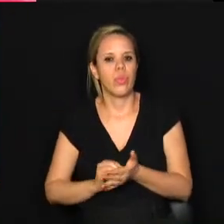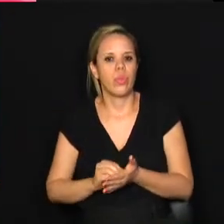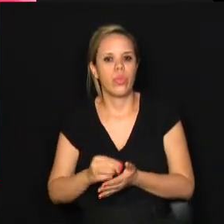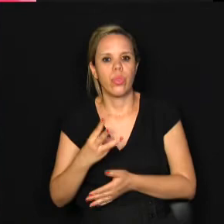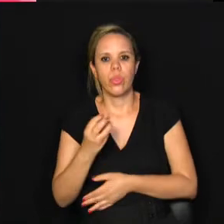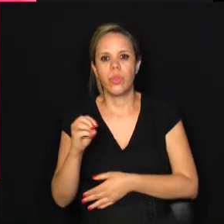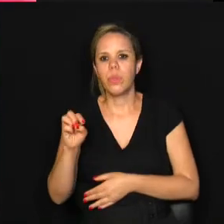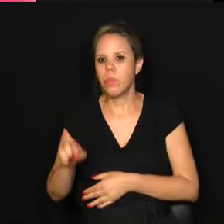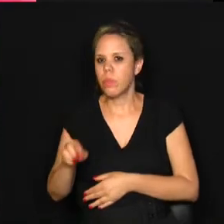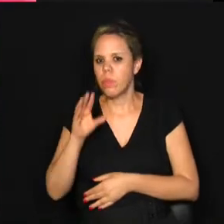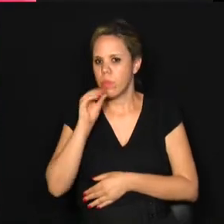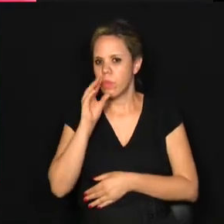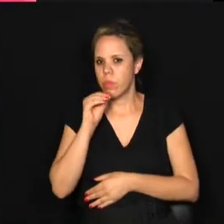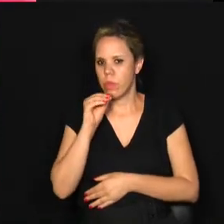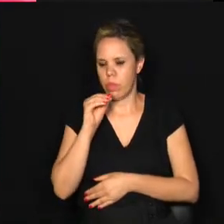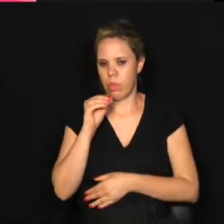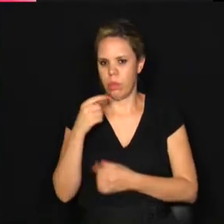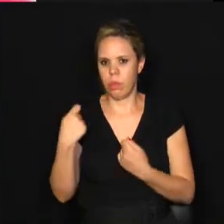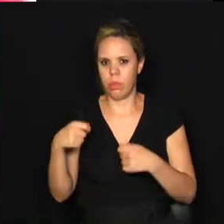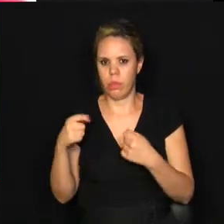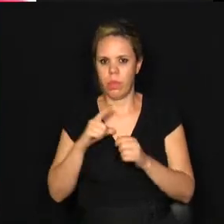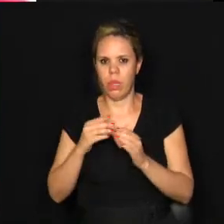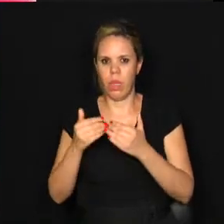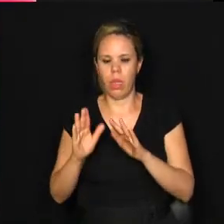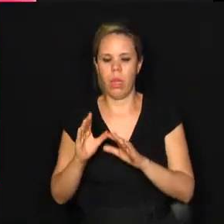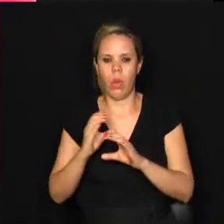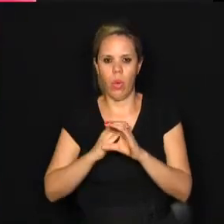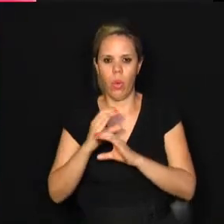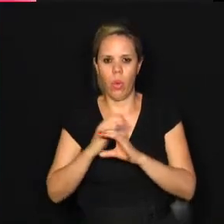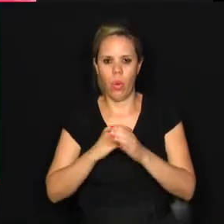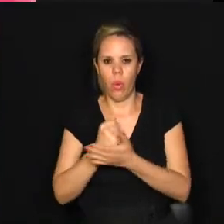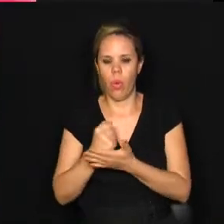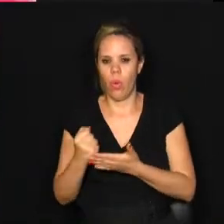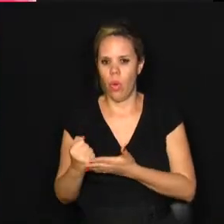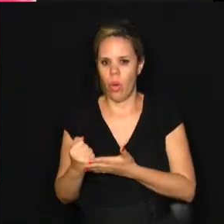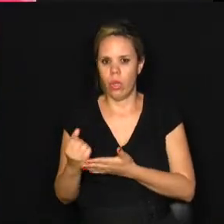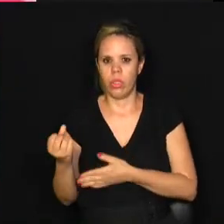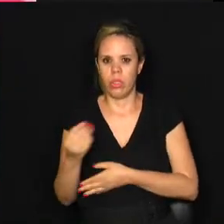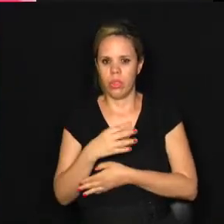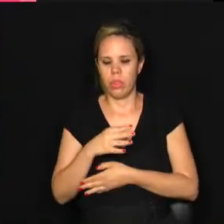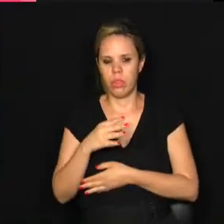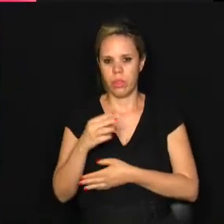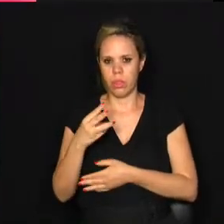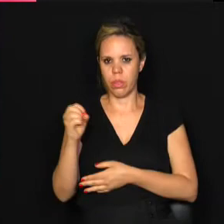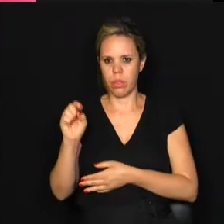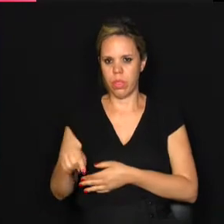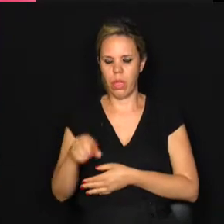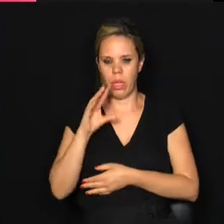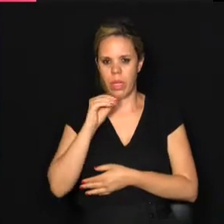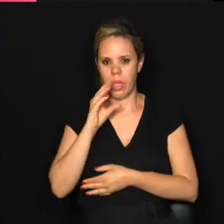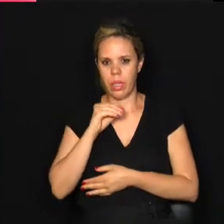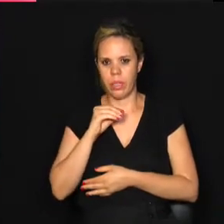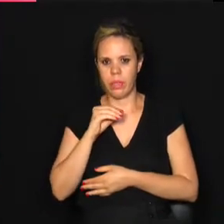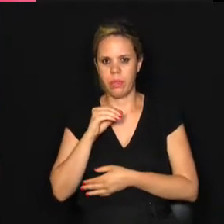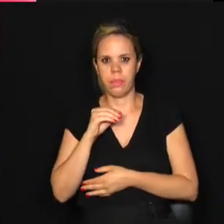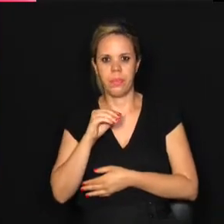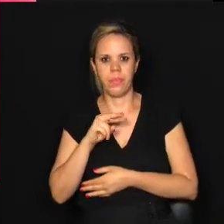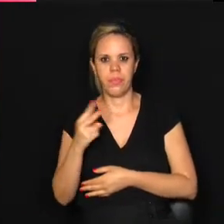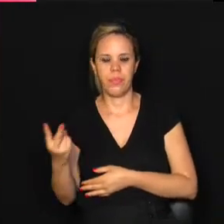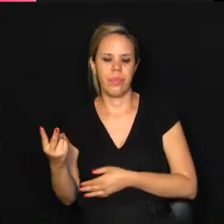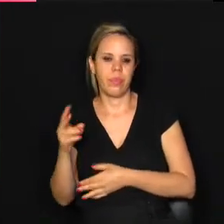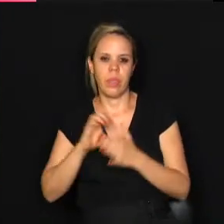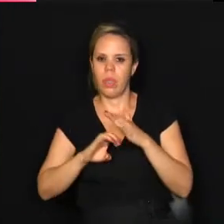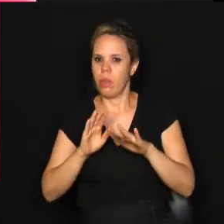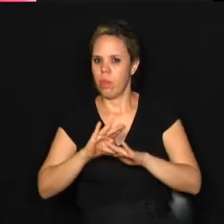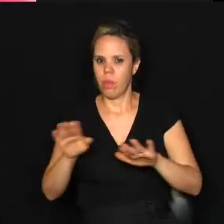mil funcionários, que deveria ser aberto concurso para contratar esses novos 30 mil funcionários. Mas, ao contrário disso, a empresa não abriu mais